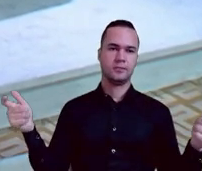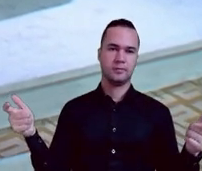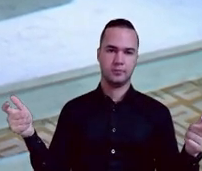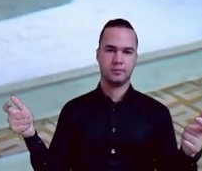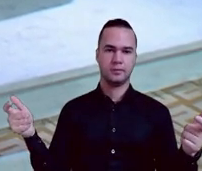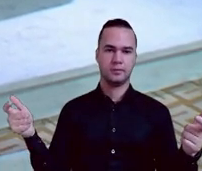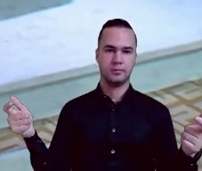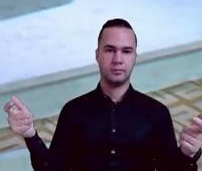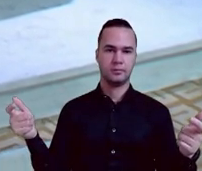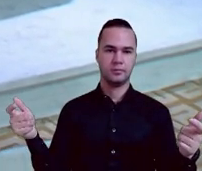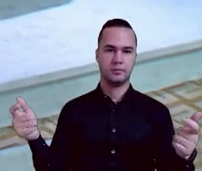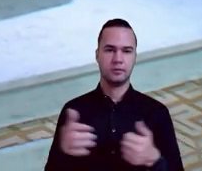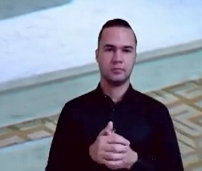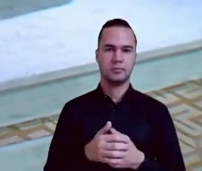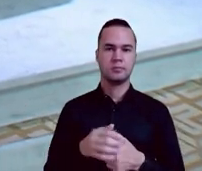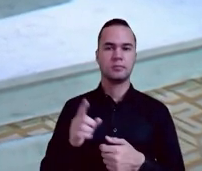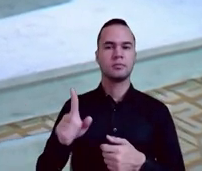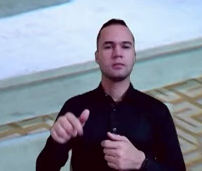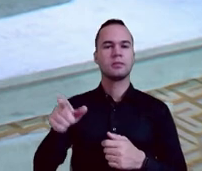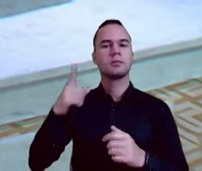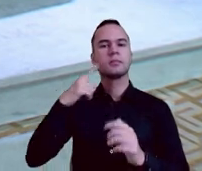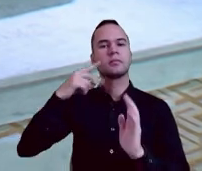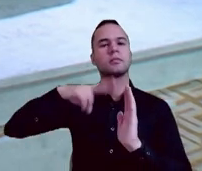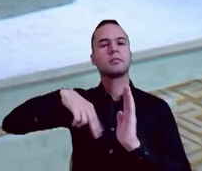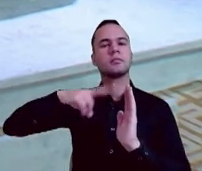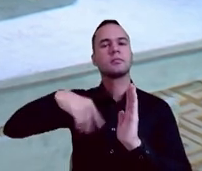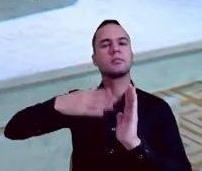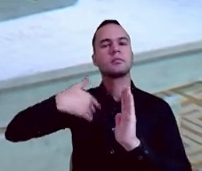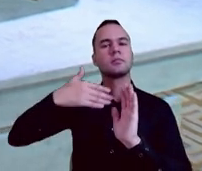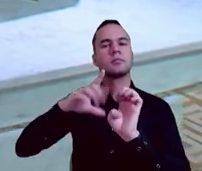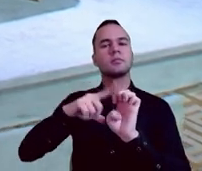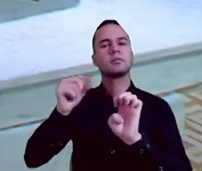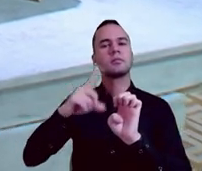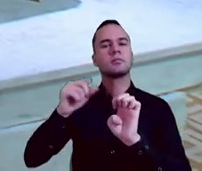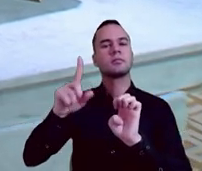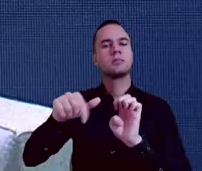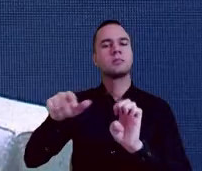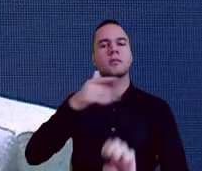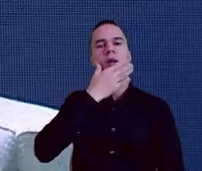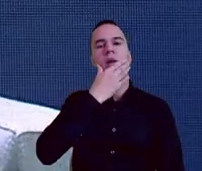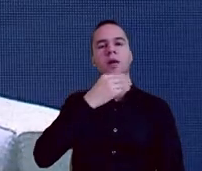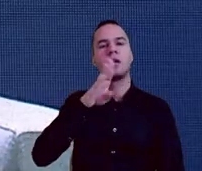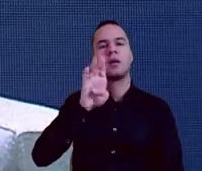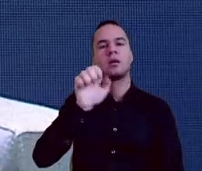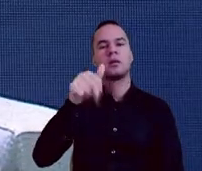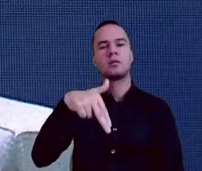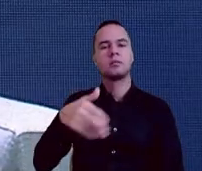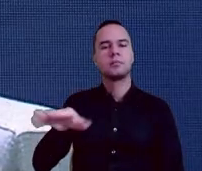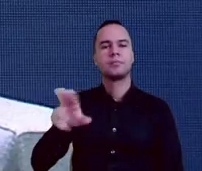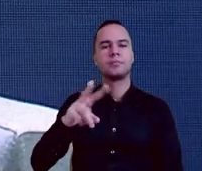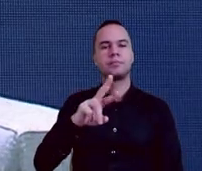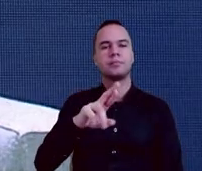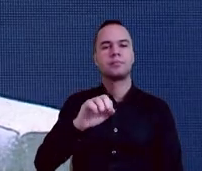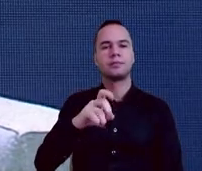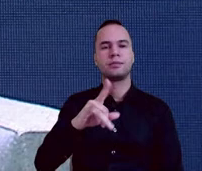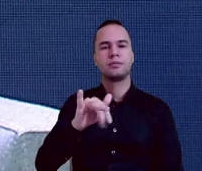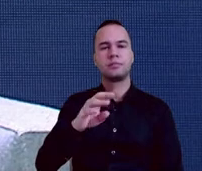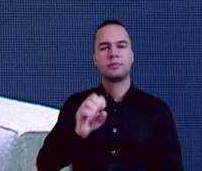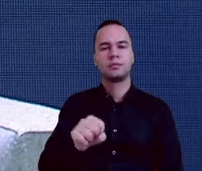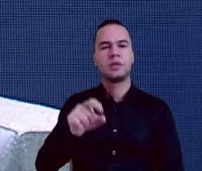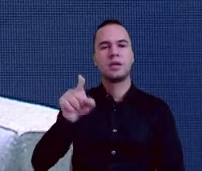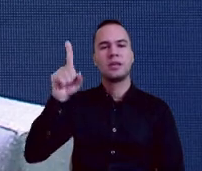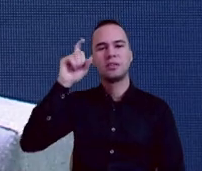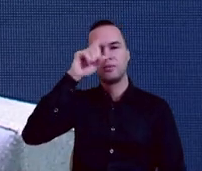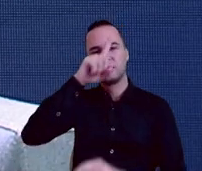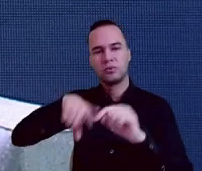Talvez o livro de Cabeceira do Empreendedor devia ser o do bem Hogwarts do A5 things é